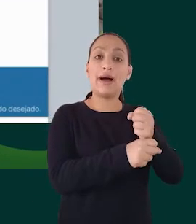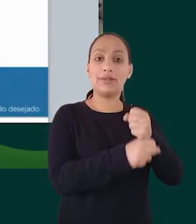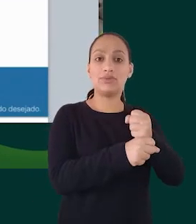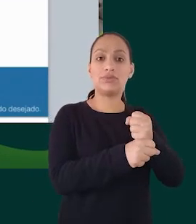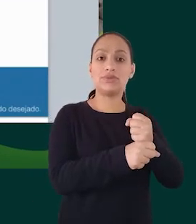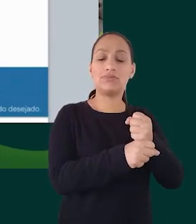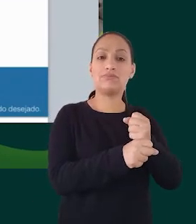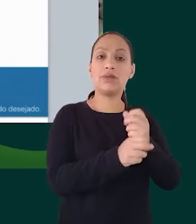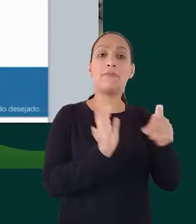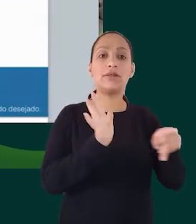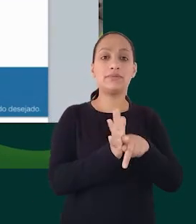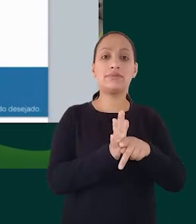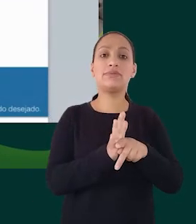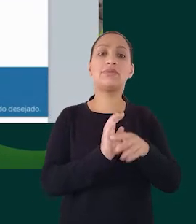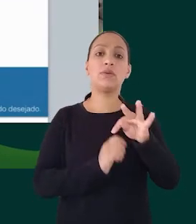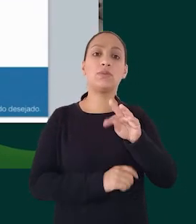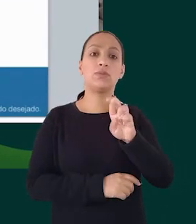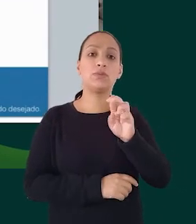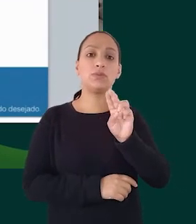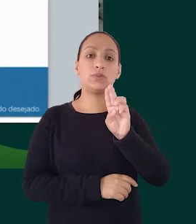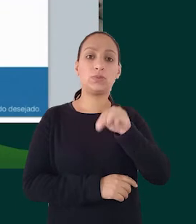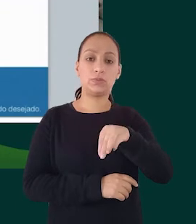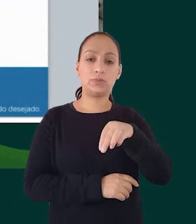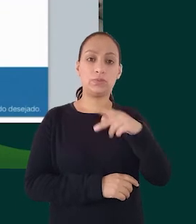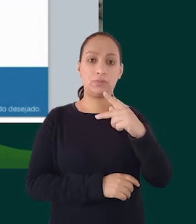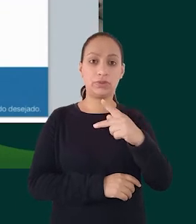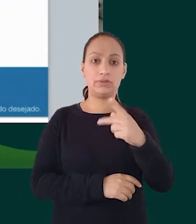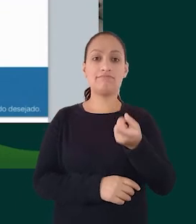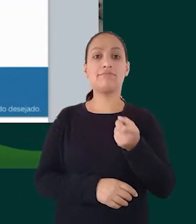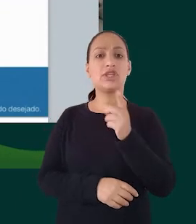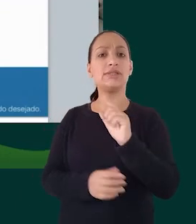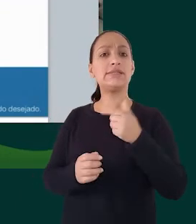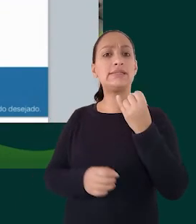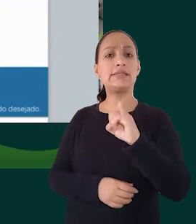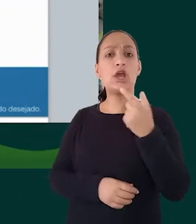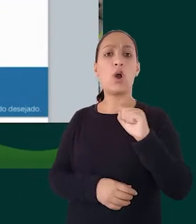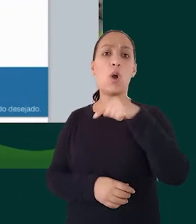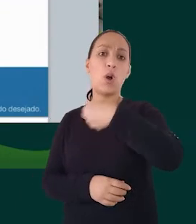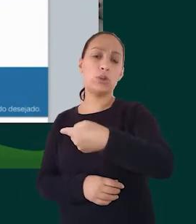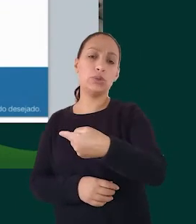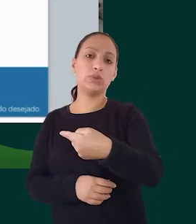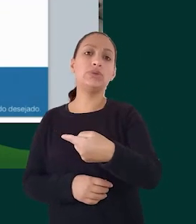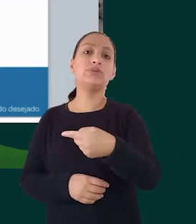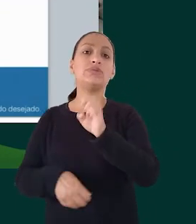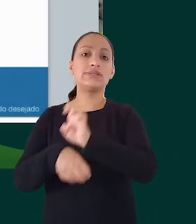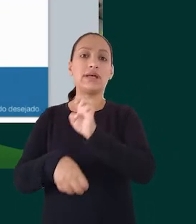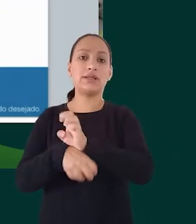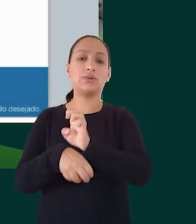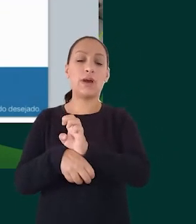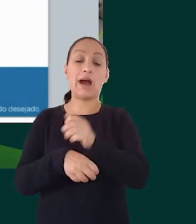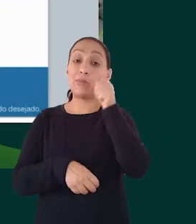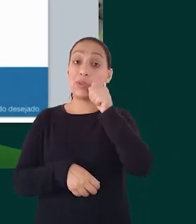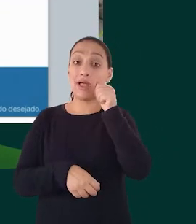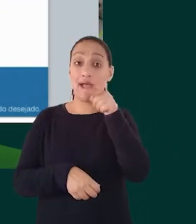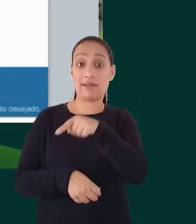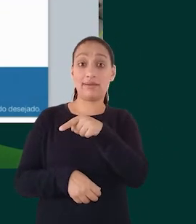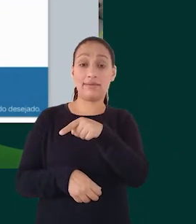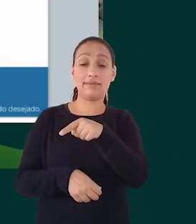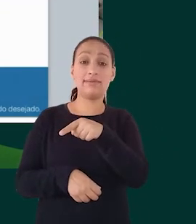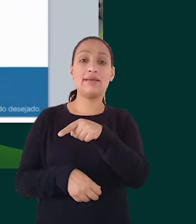um outro estado qualquer aqui na Califórnia ganha a Hillary Clinton, os delegados